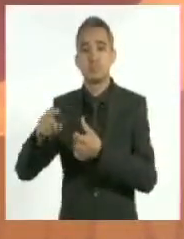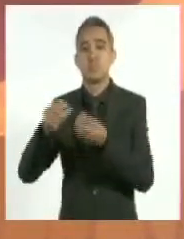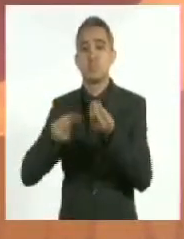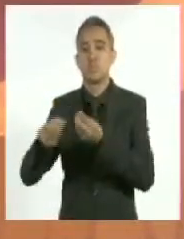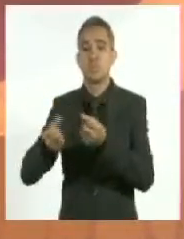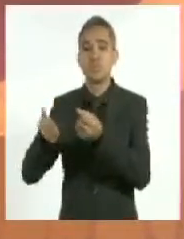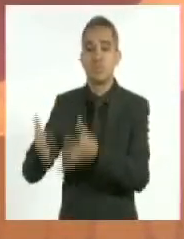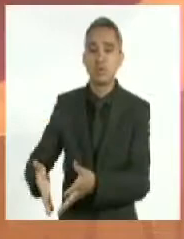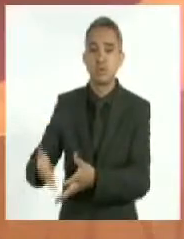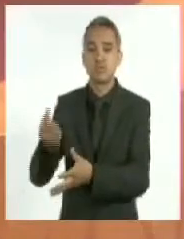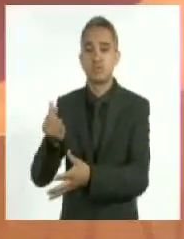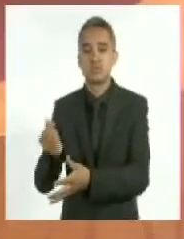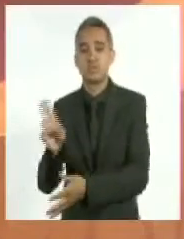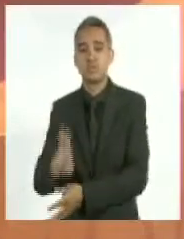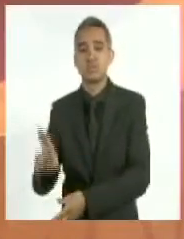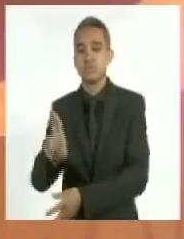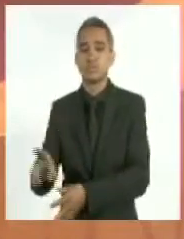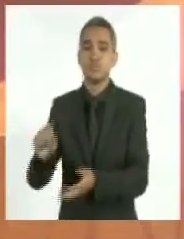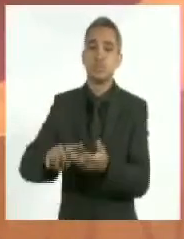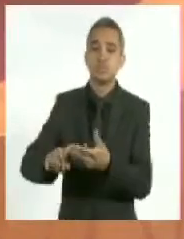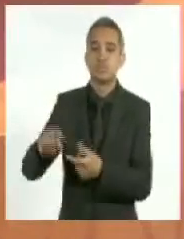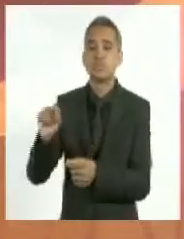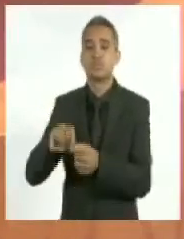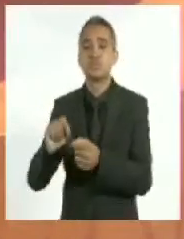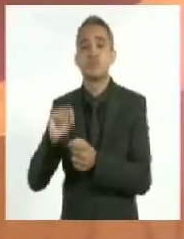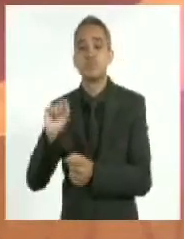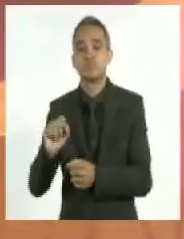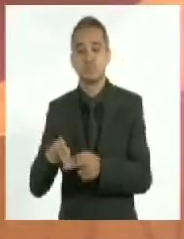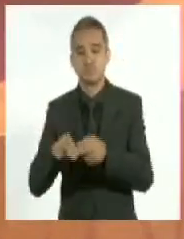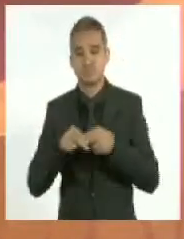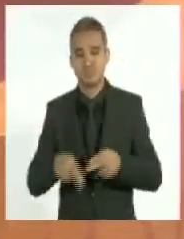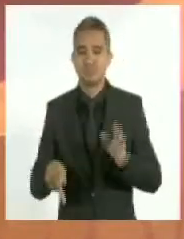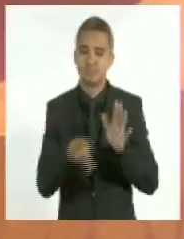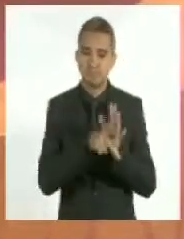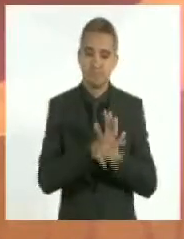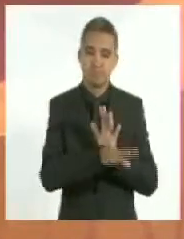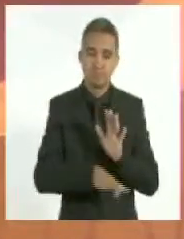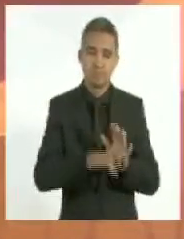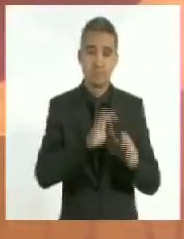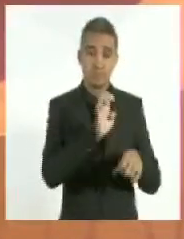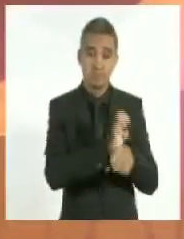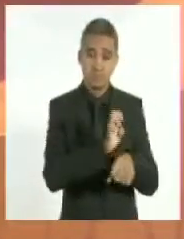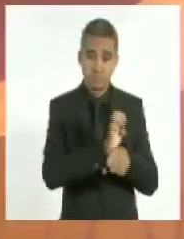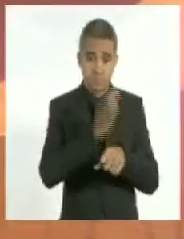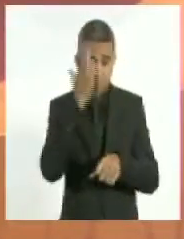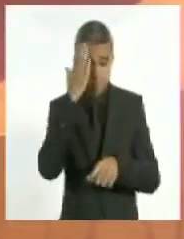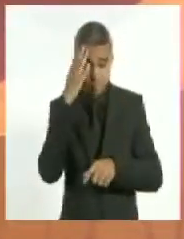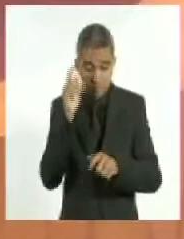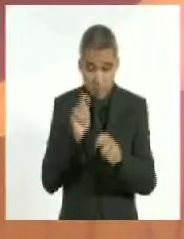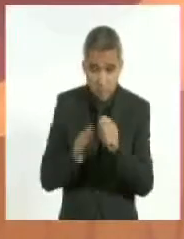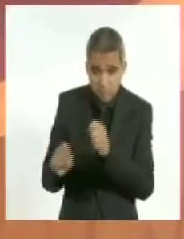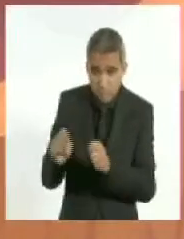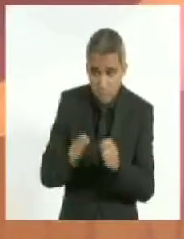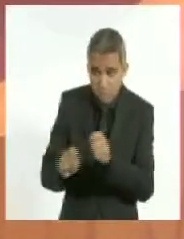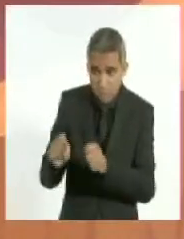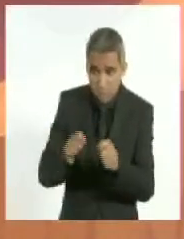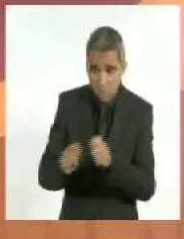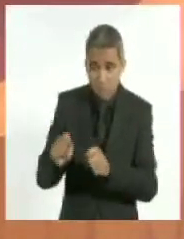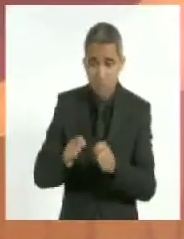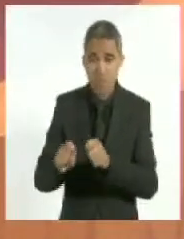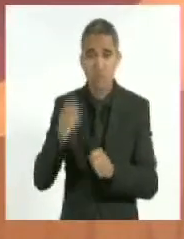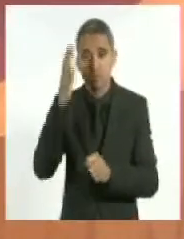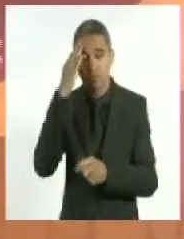muito mais garantia para os municípios e para o Estado. Então essa alegação do CONFEC, de alguns membros do CONFEC, não